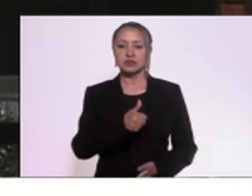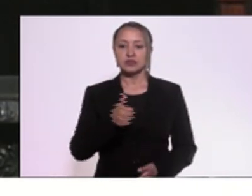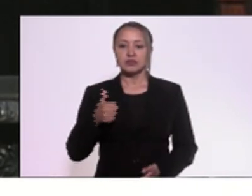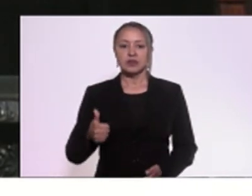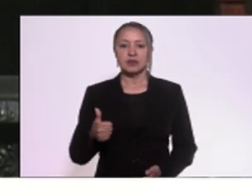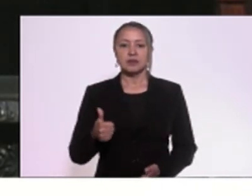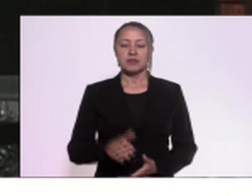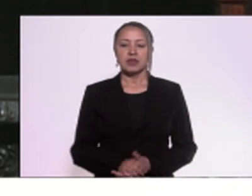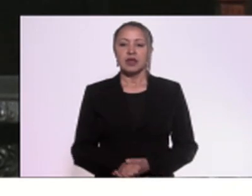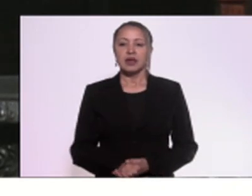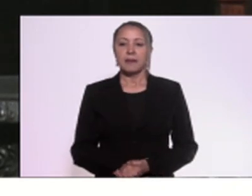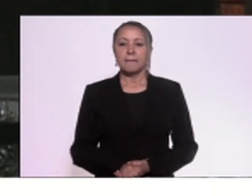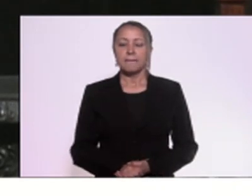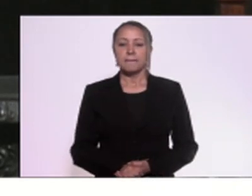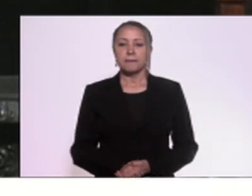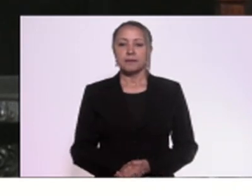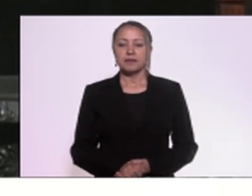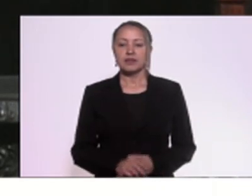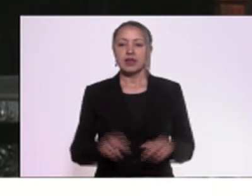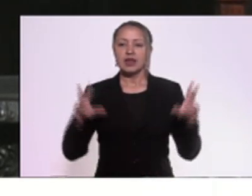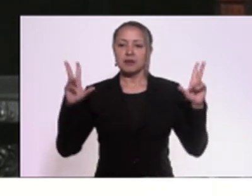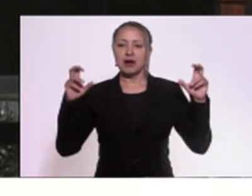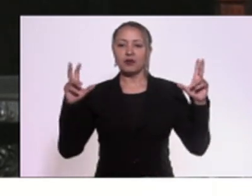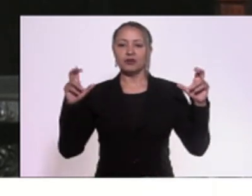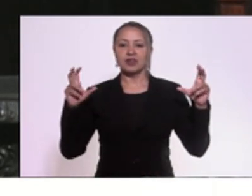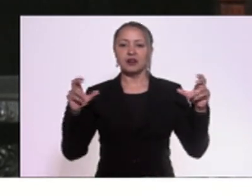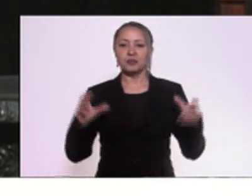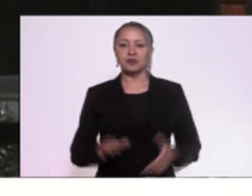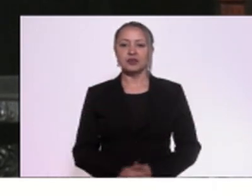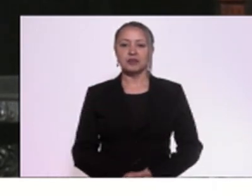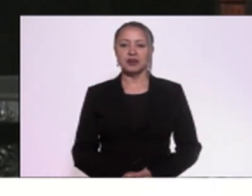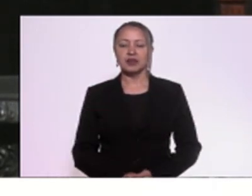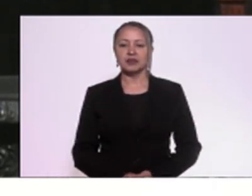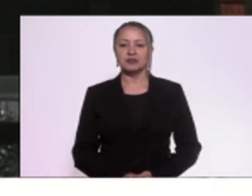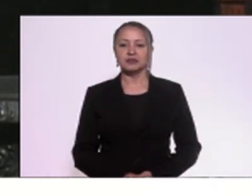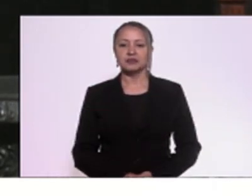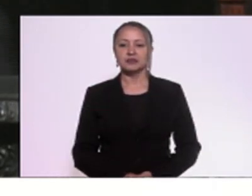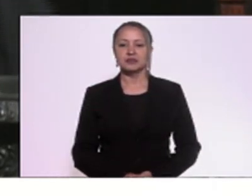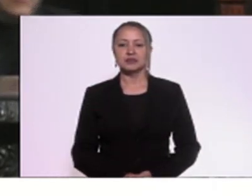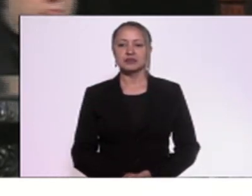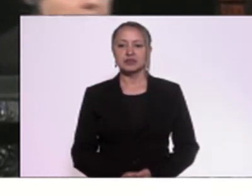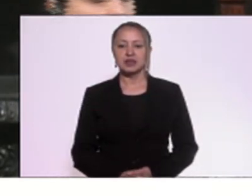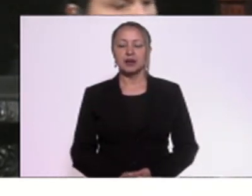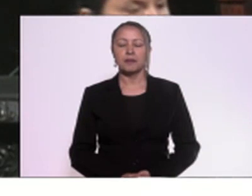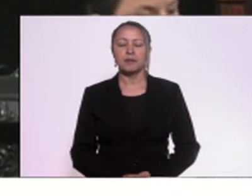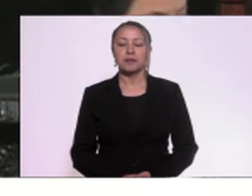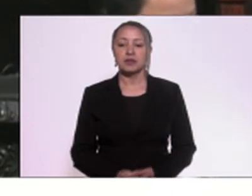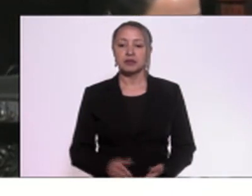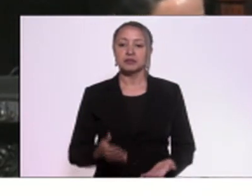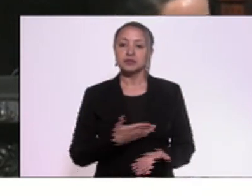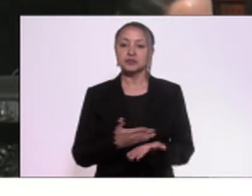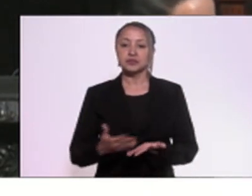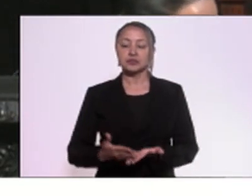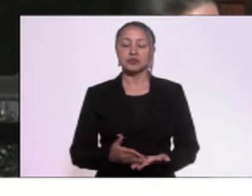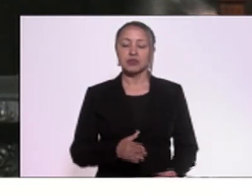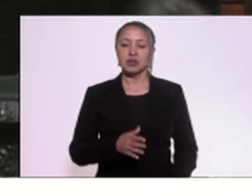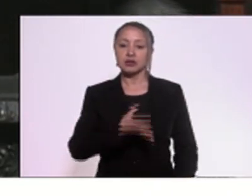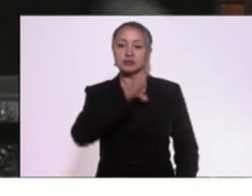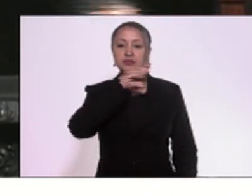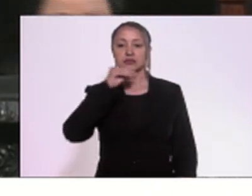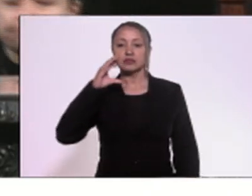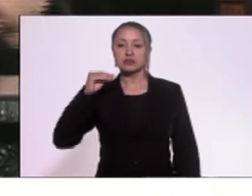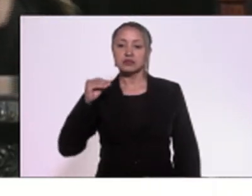Adailton Medeiros, de 56 anos, é um apaixonado pela cultura. É o fundador da primeira sala popular de cinema digital do Brasil,